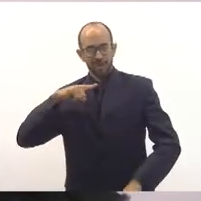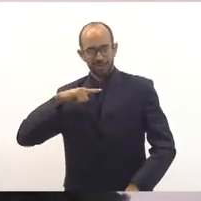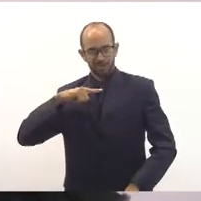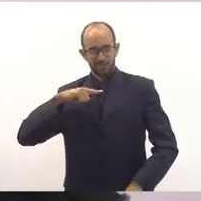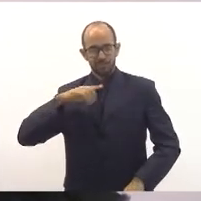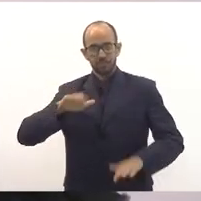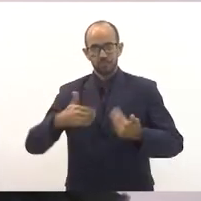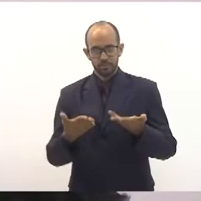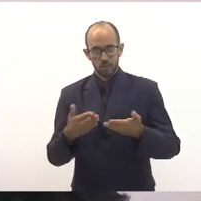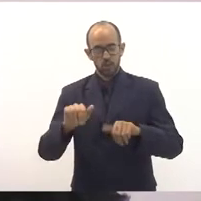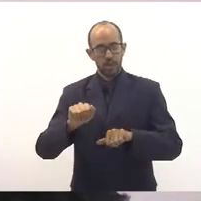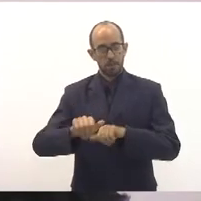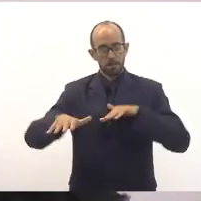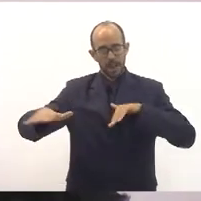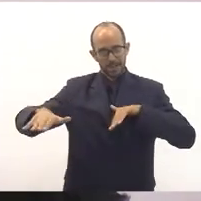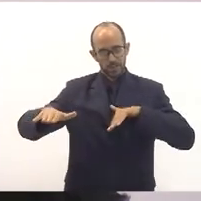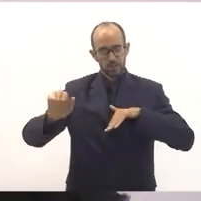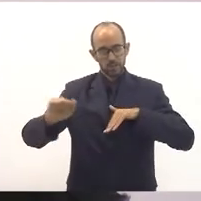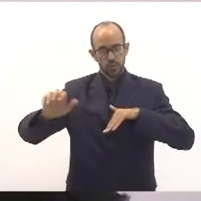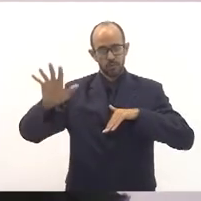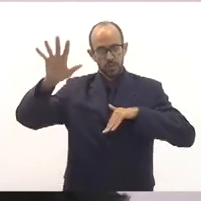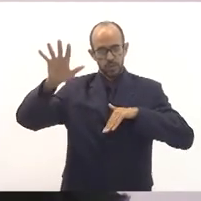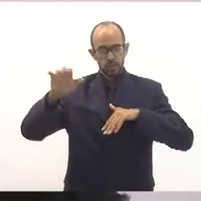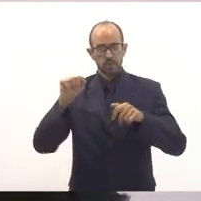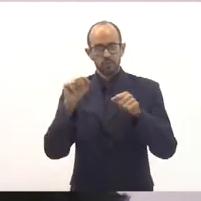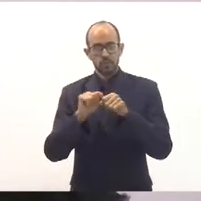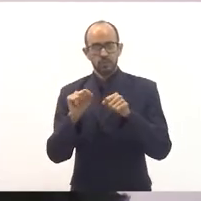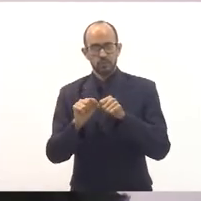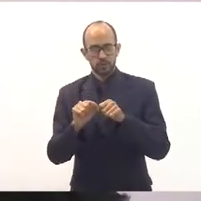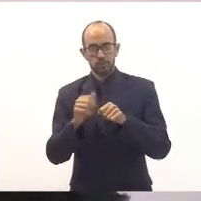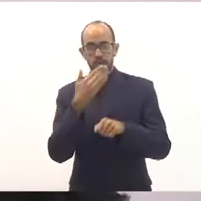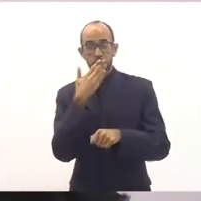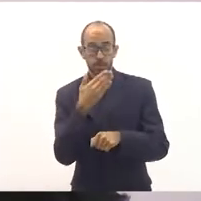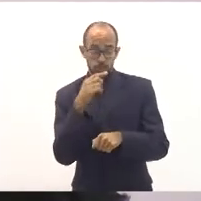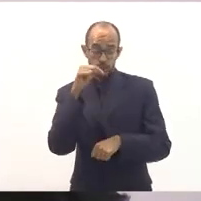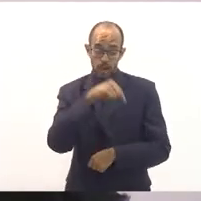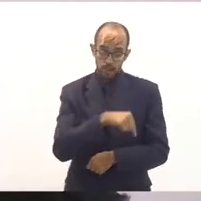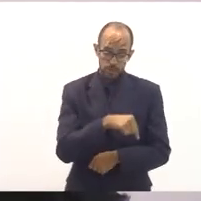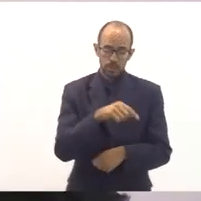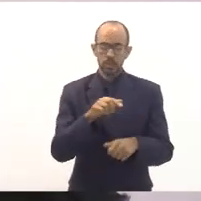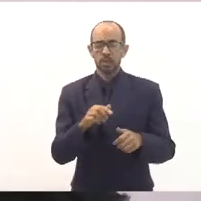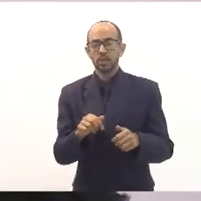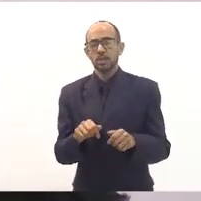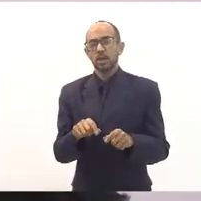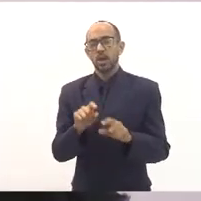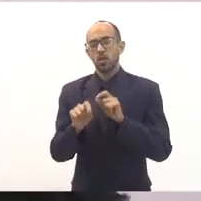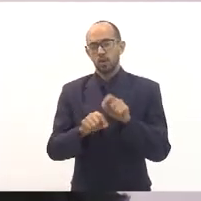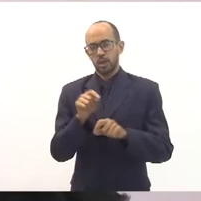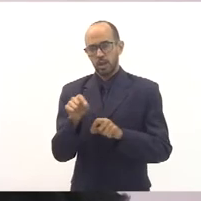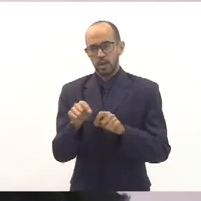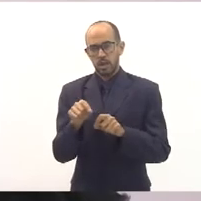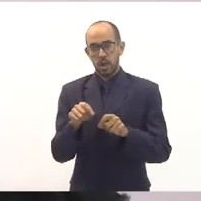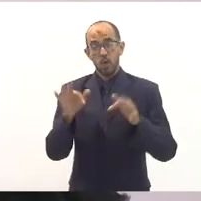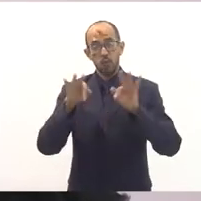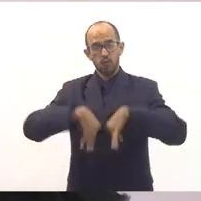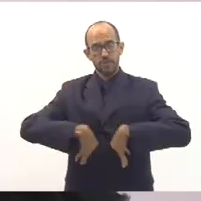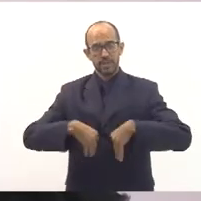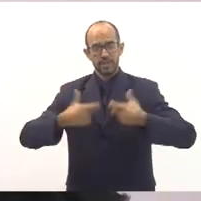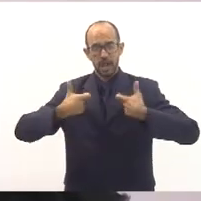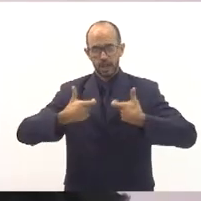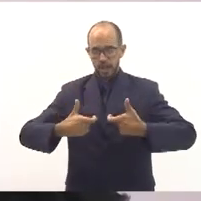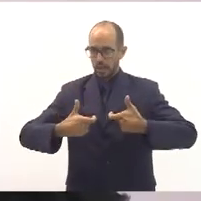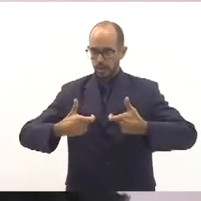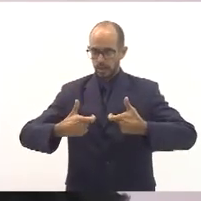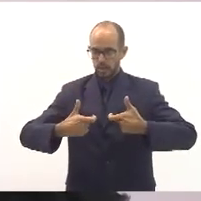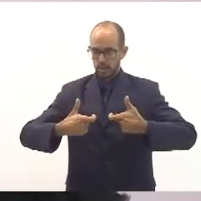o que a marcha das favelas ela vem pedir e reivindicar a justamente o fim da guerra porque